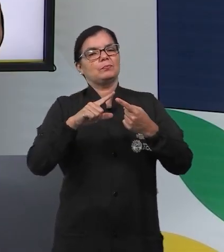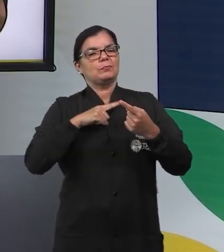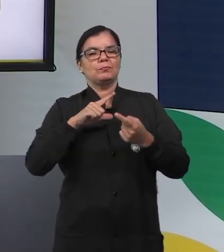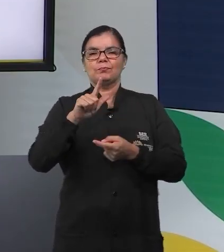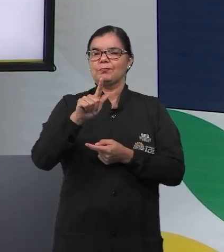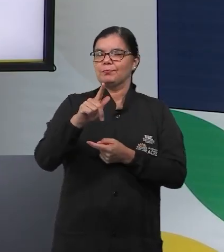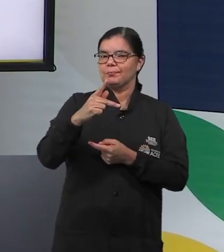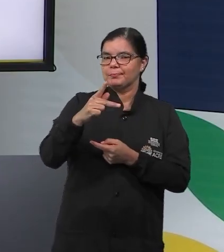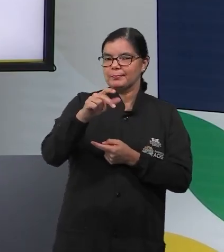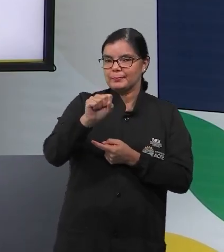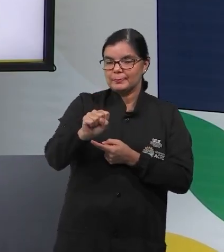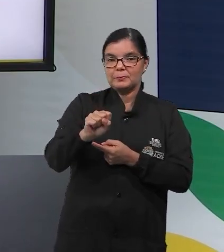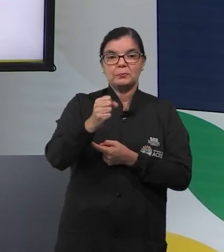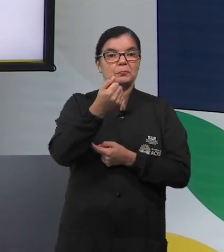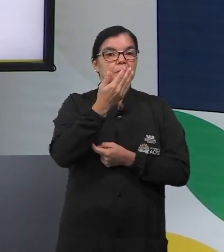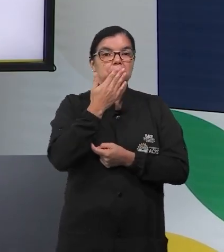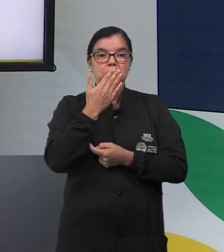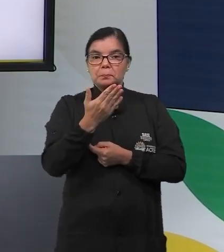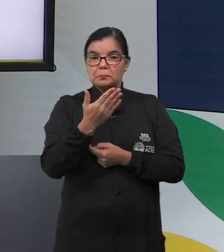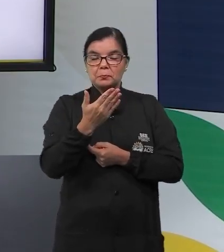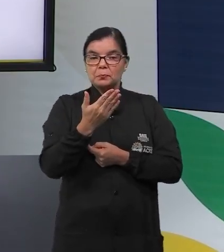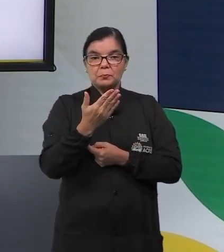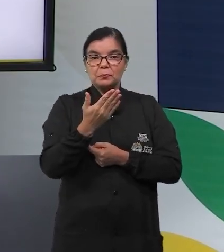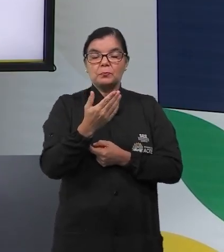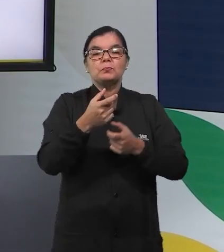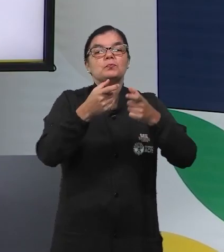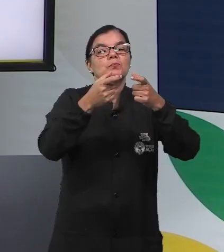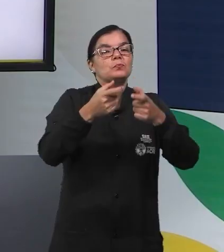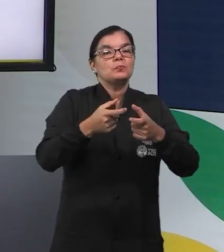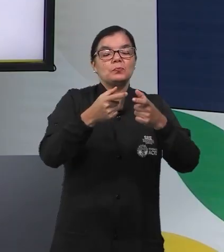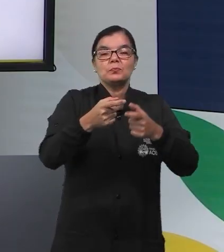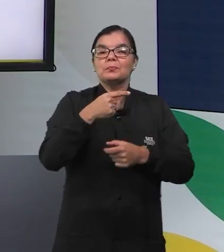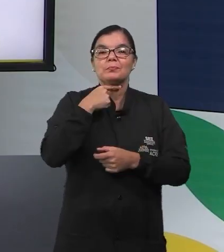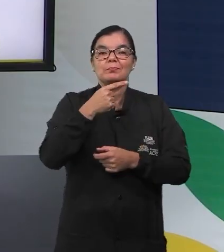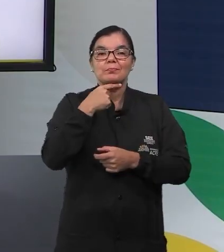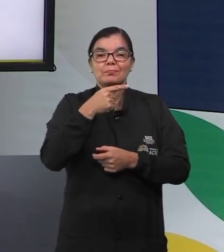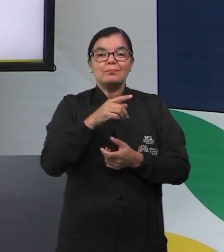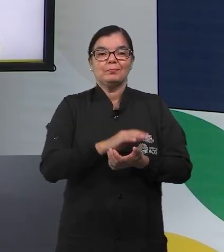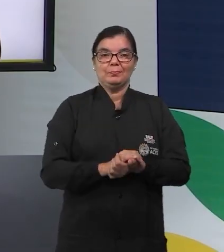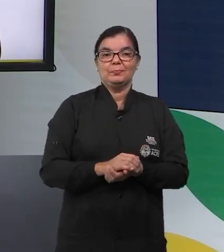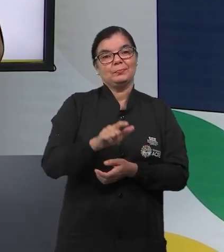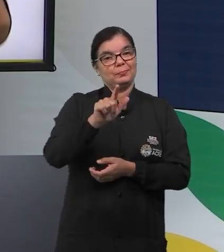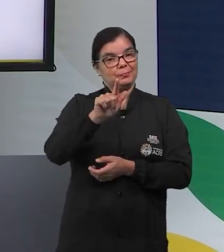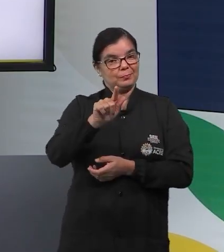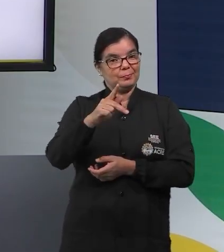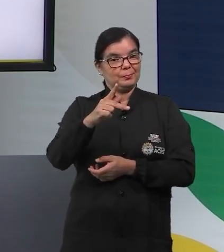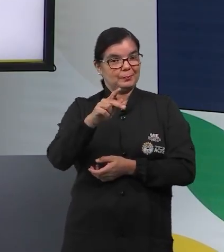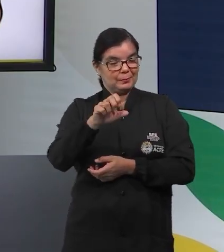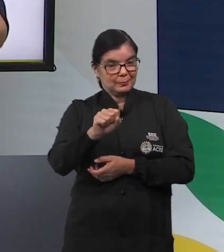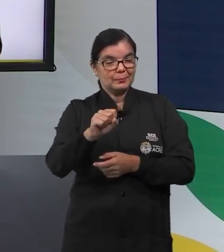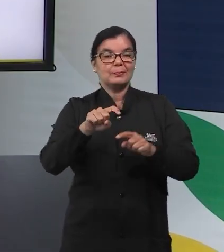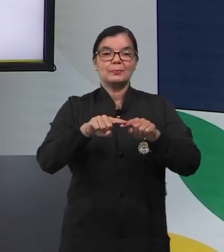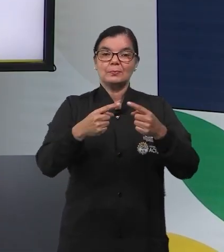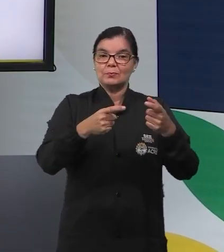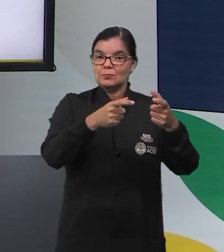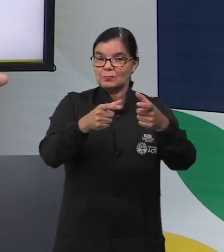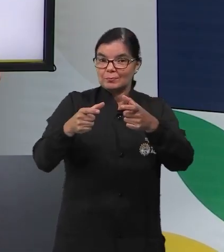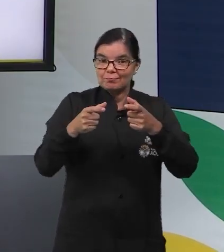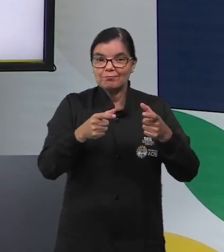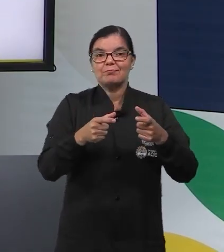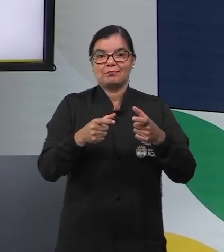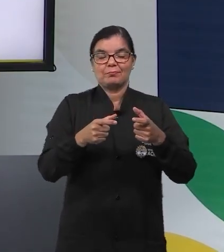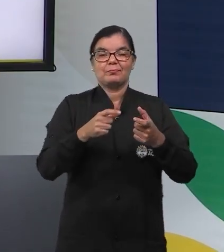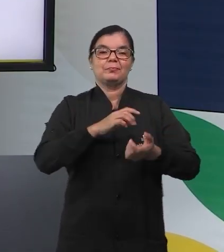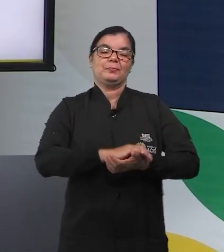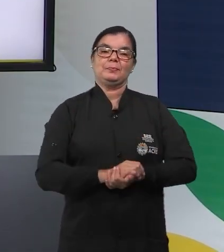GPS. Hoje nós não pedimos mais o endereço para alguém, não é, gente? Nós pedimos o quê? Isso, nós pedimos a